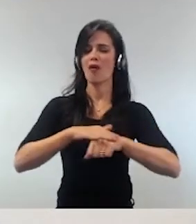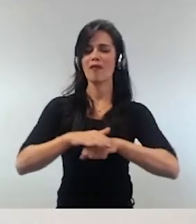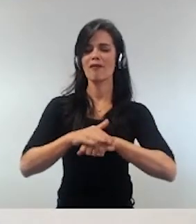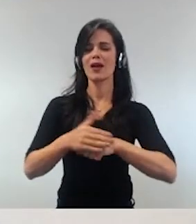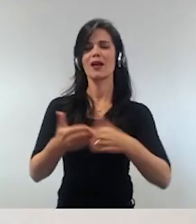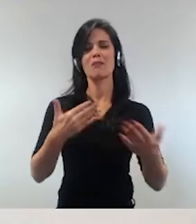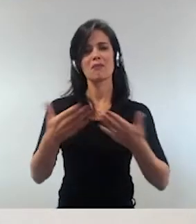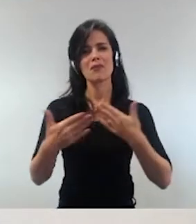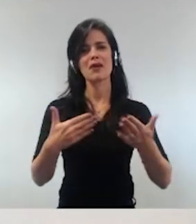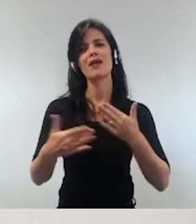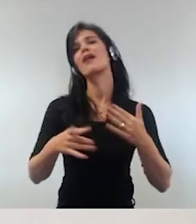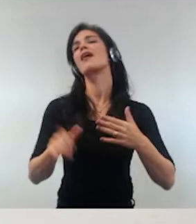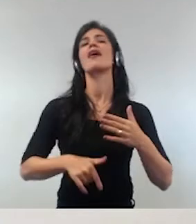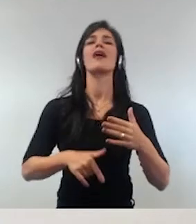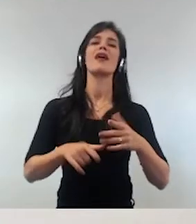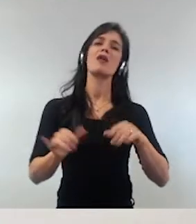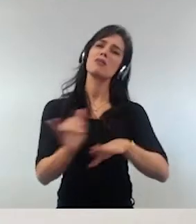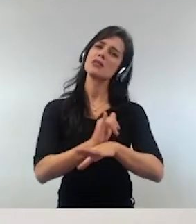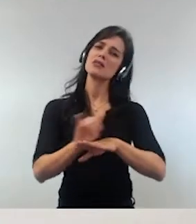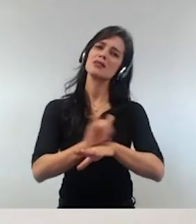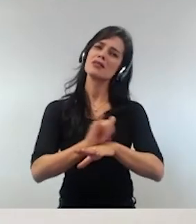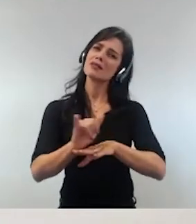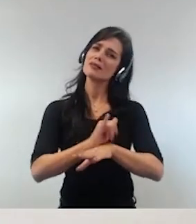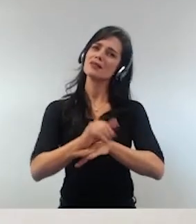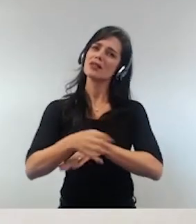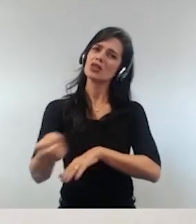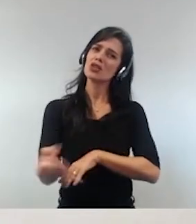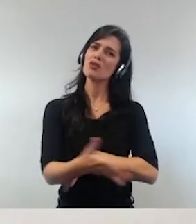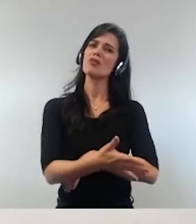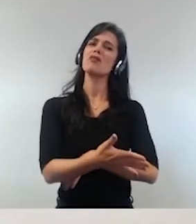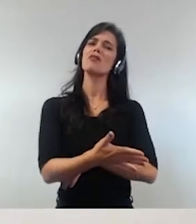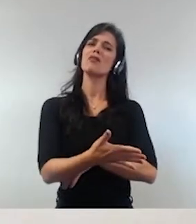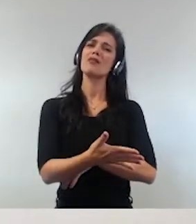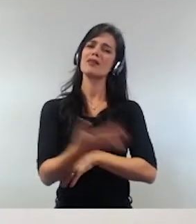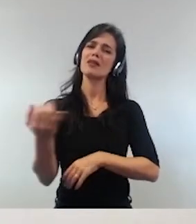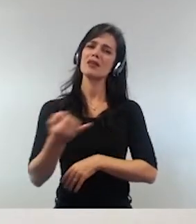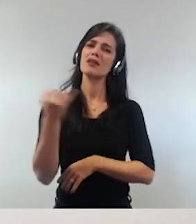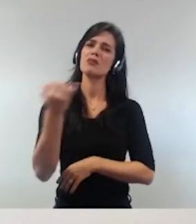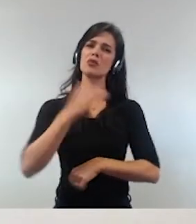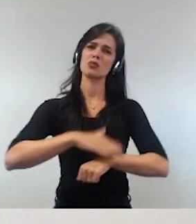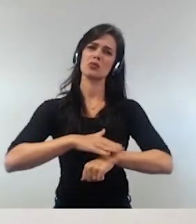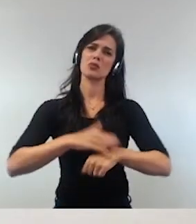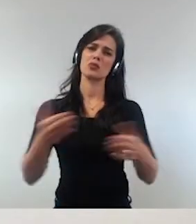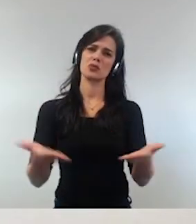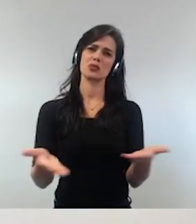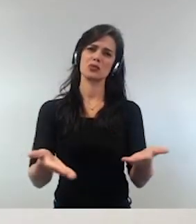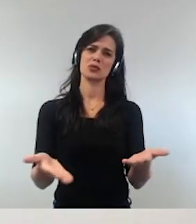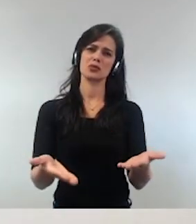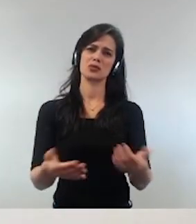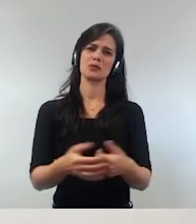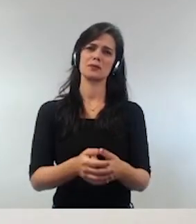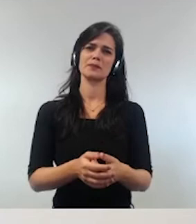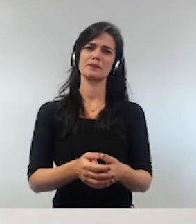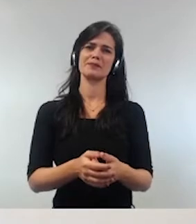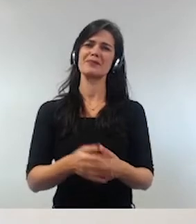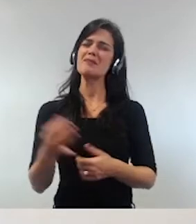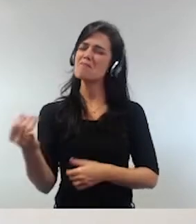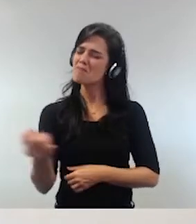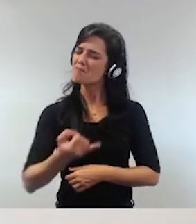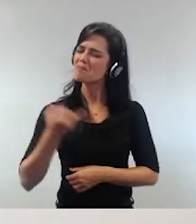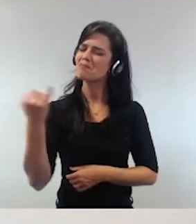ferramentas extremamente modernas que seriam extremamente importantes para o momento atual. Fundamentais, eu